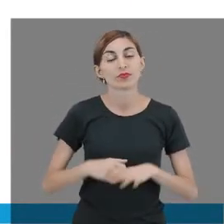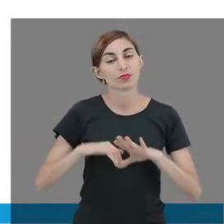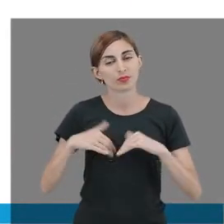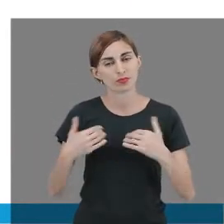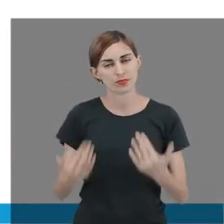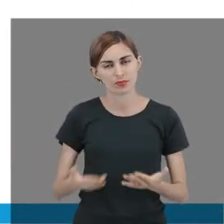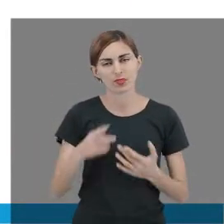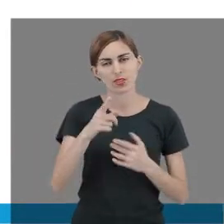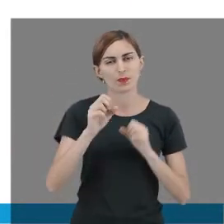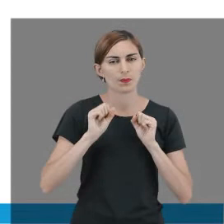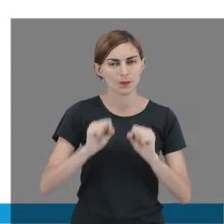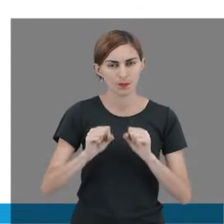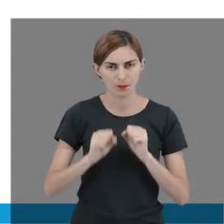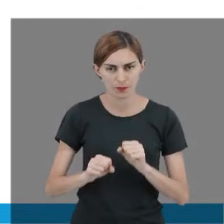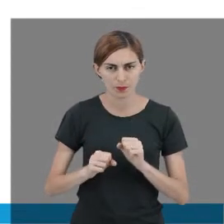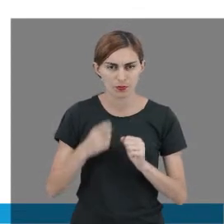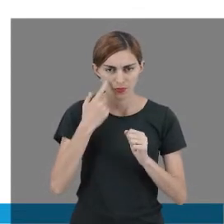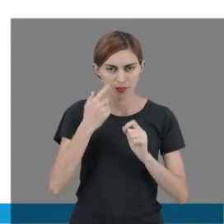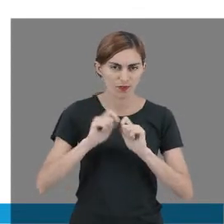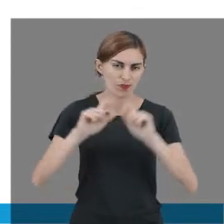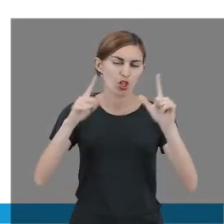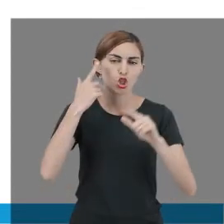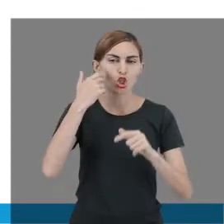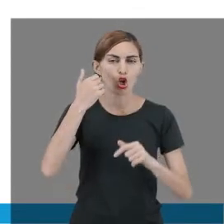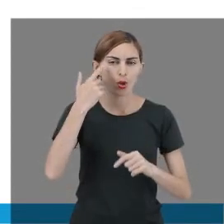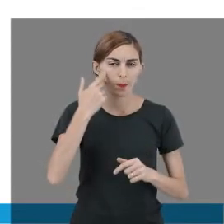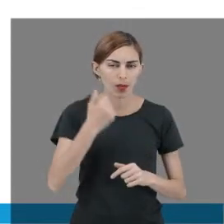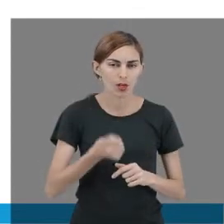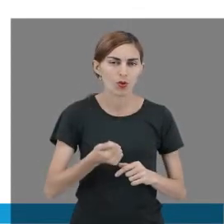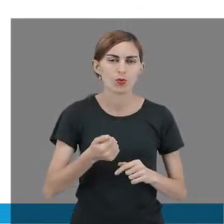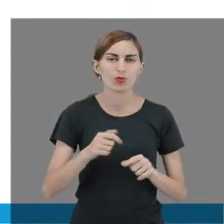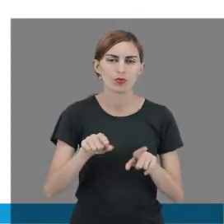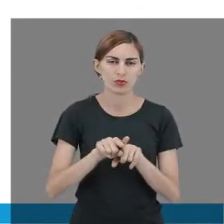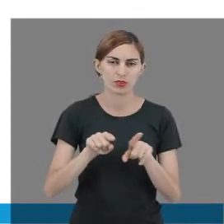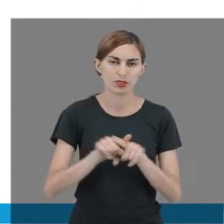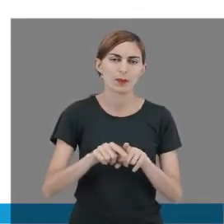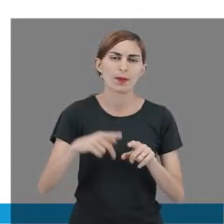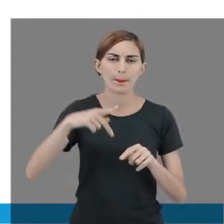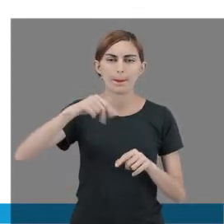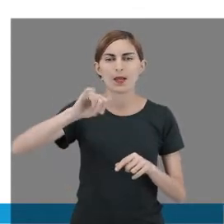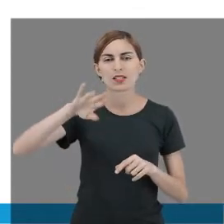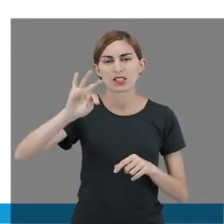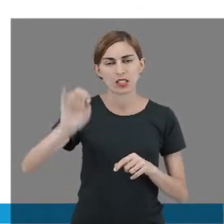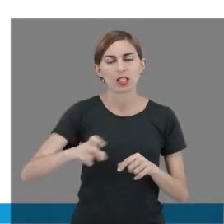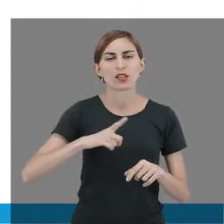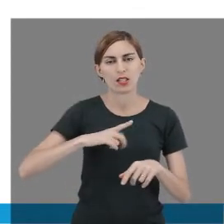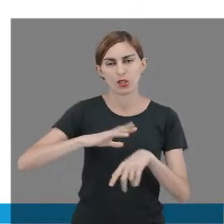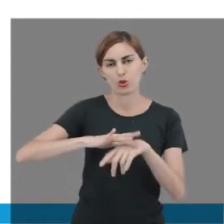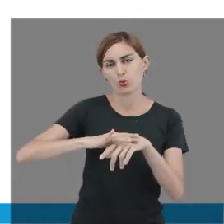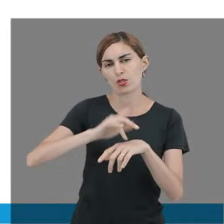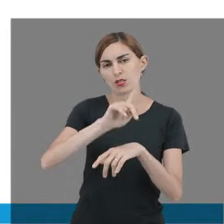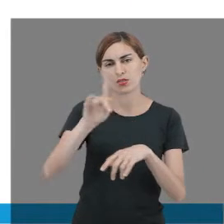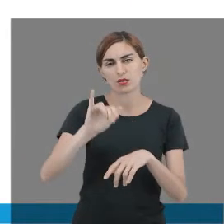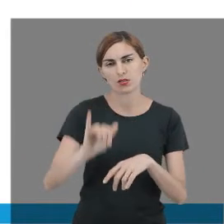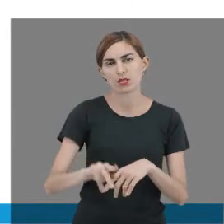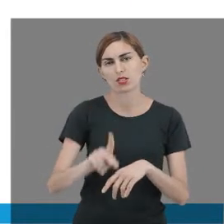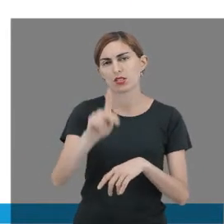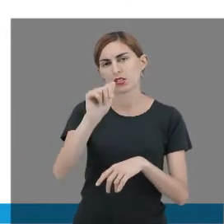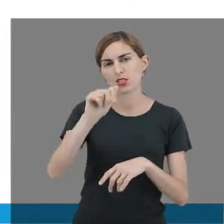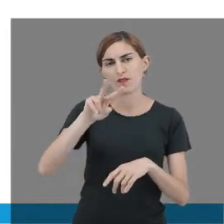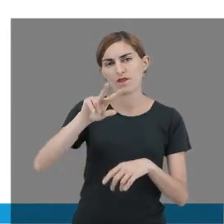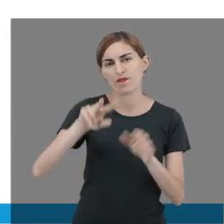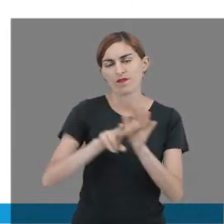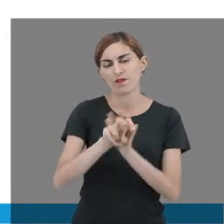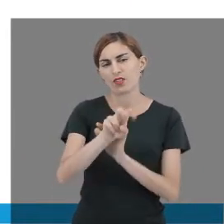Então, aqui aquilo a gente viu normal, e aqui são exames de imagem de pacientes com síndrome congênita do Zika vírus. E aqui é mais claro do